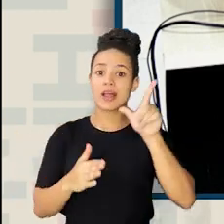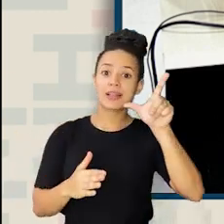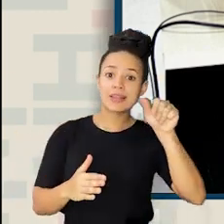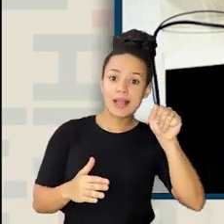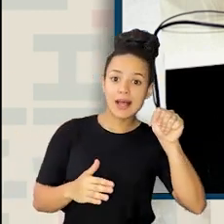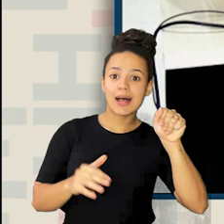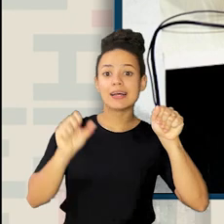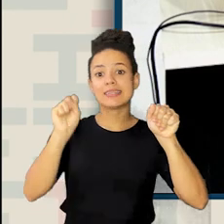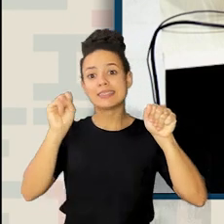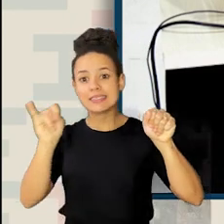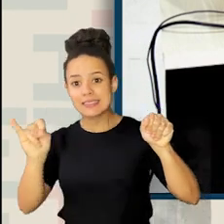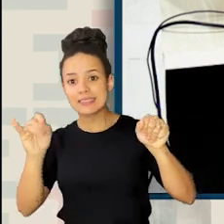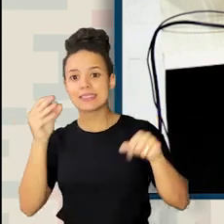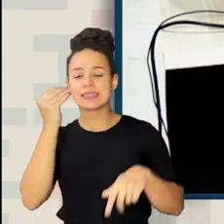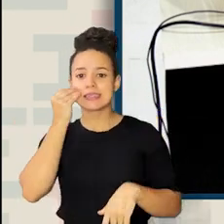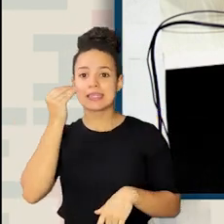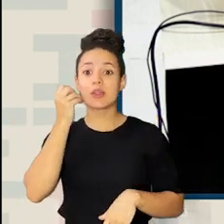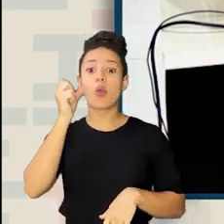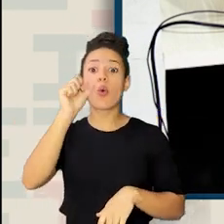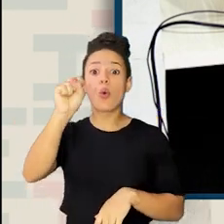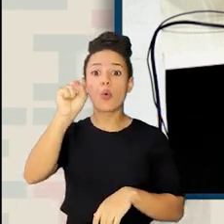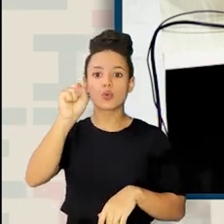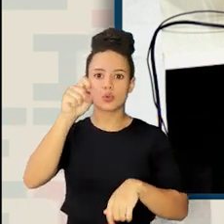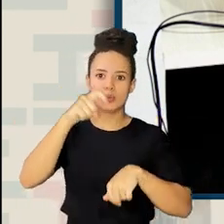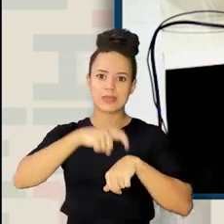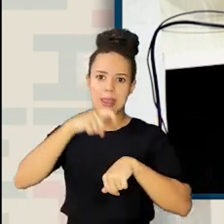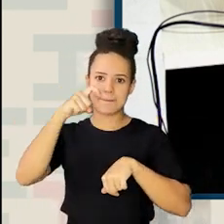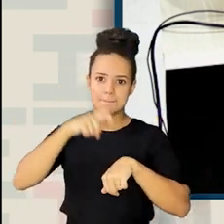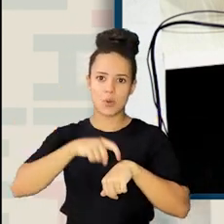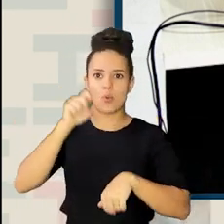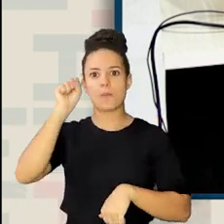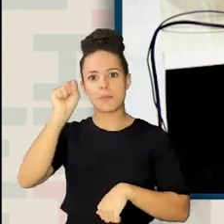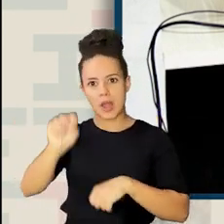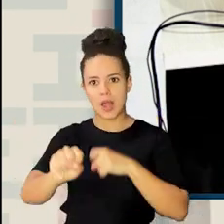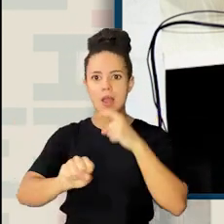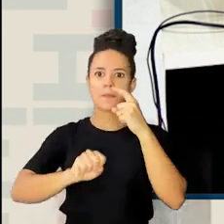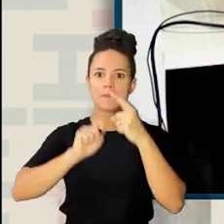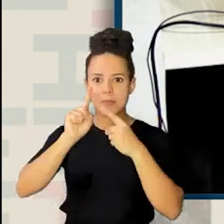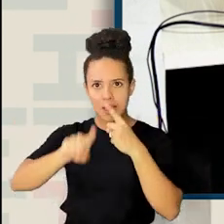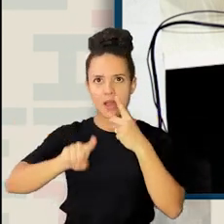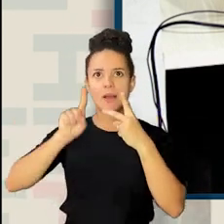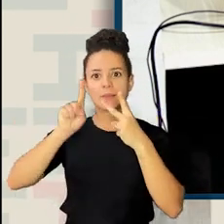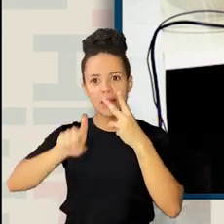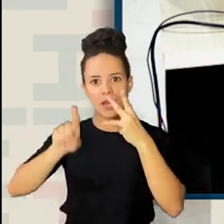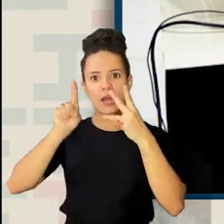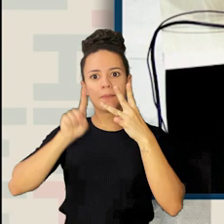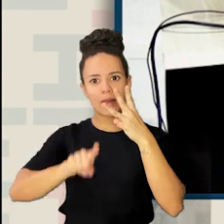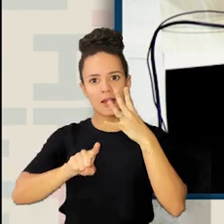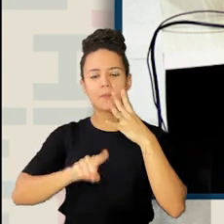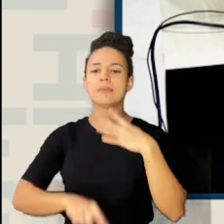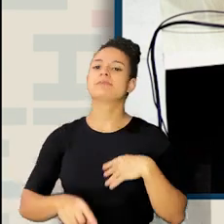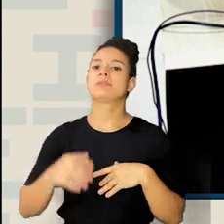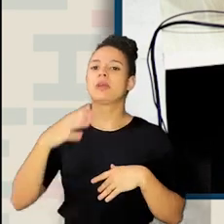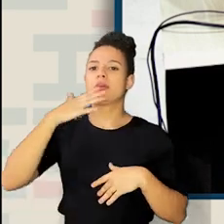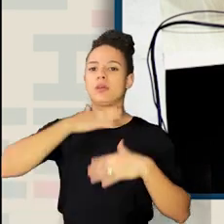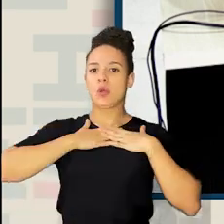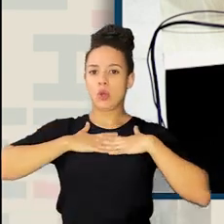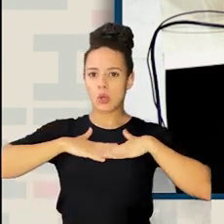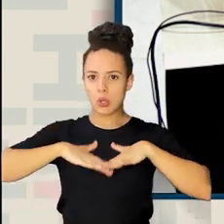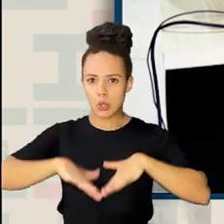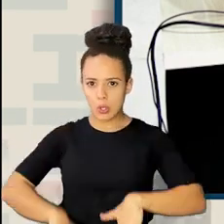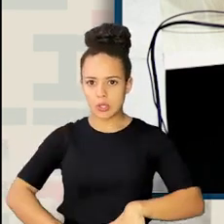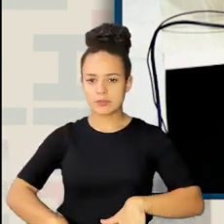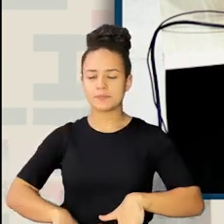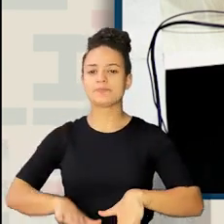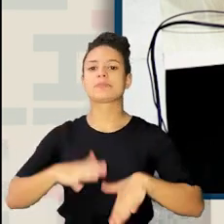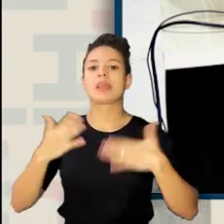Si. Tá. Tentando fazer 8 vezes. 8 tempos, né? No caso, vão ser 8 notas, tá bom? Solta o ar.